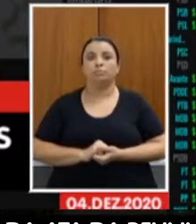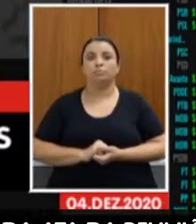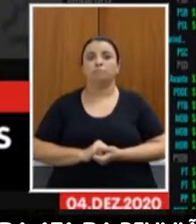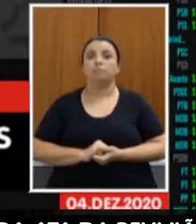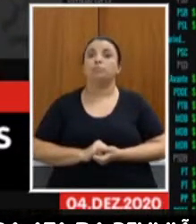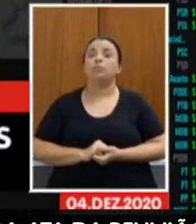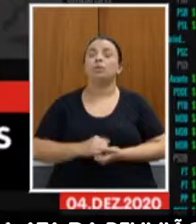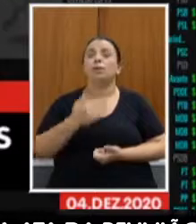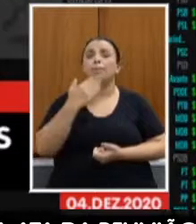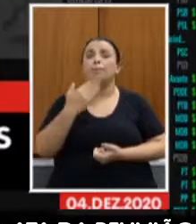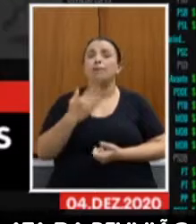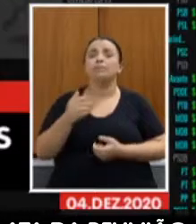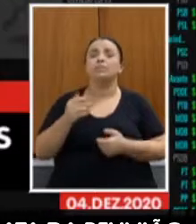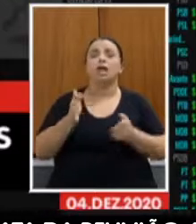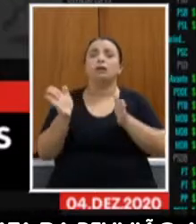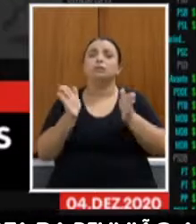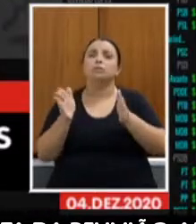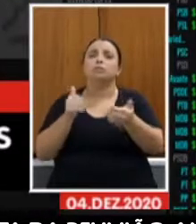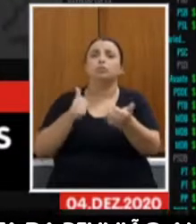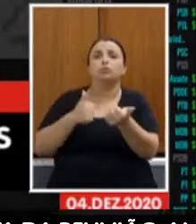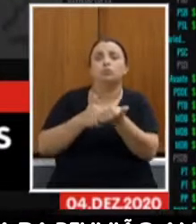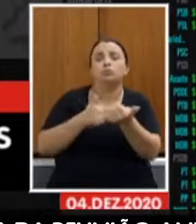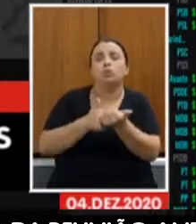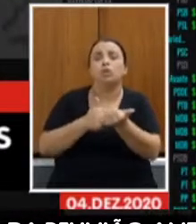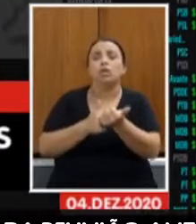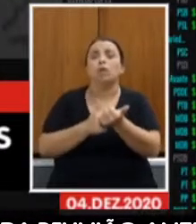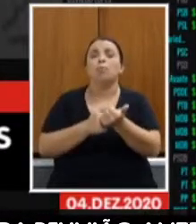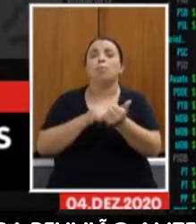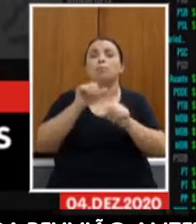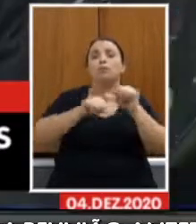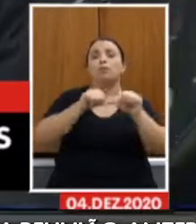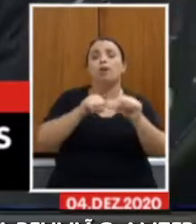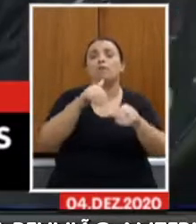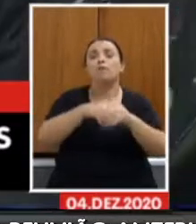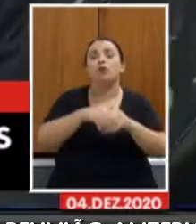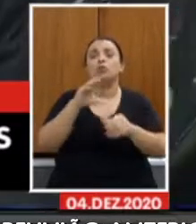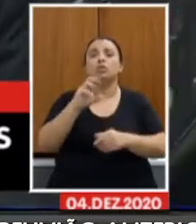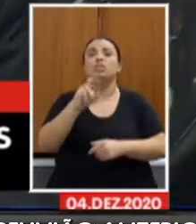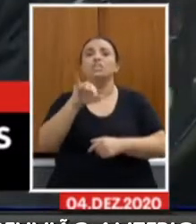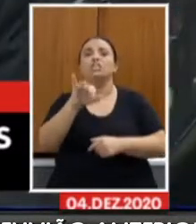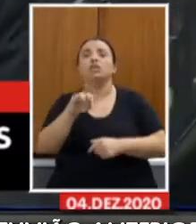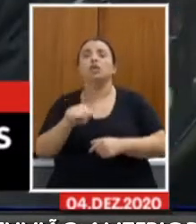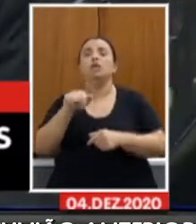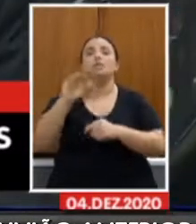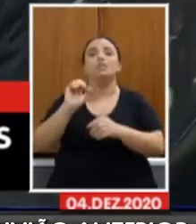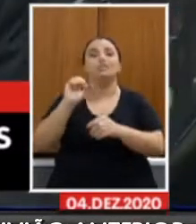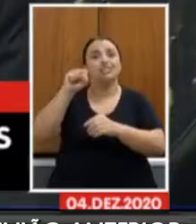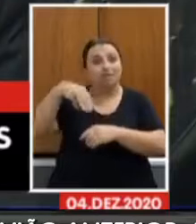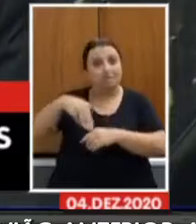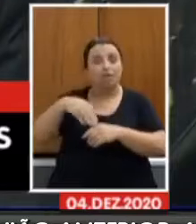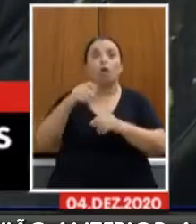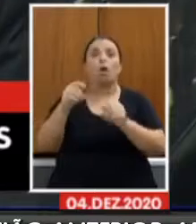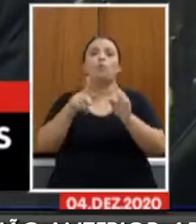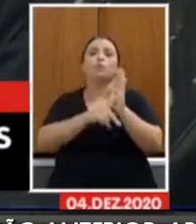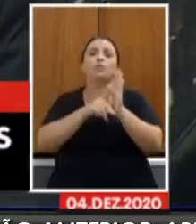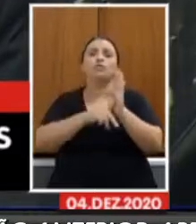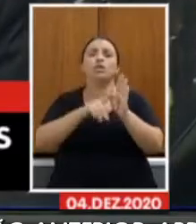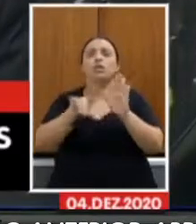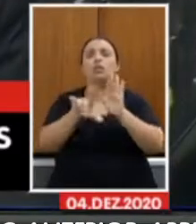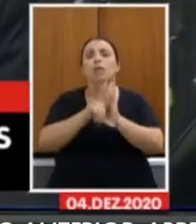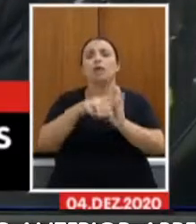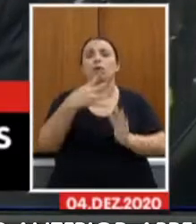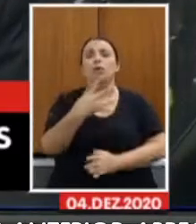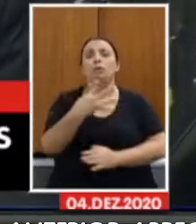Solicito a assessoria para registrar o voto sim do deputado Cristiano Silveira ao projeto de lei número